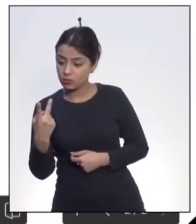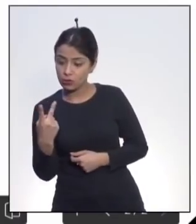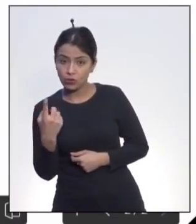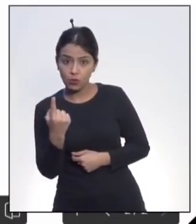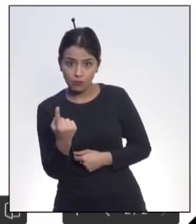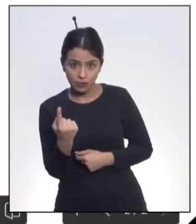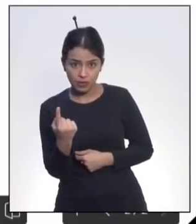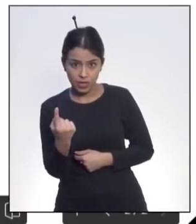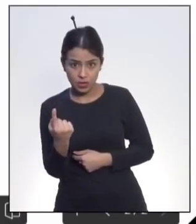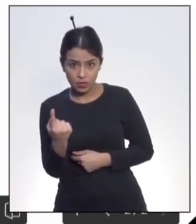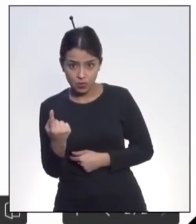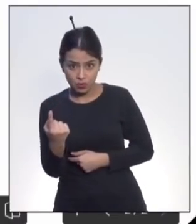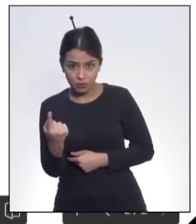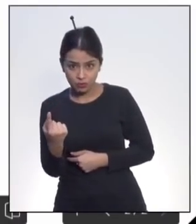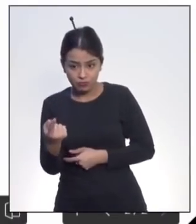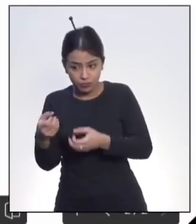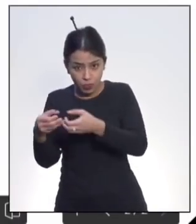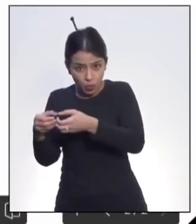191